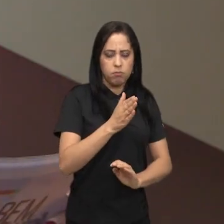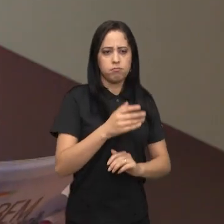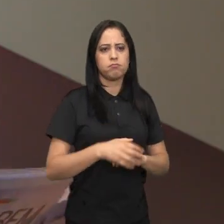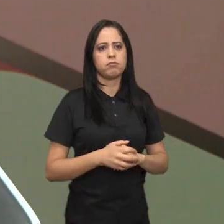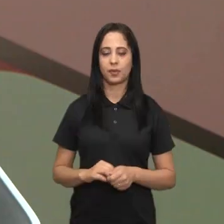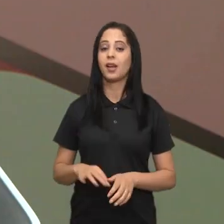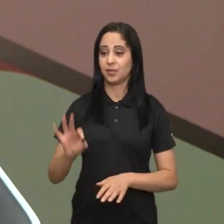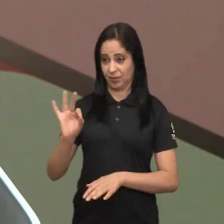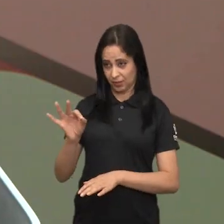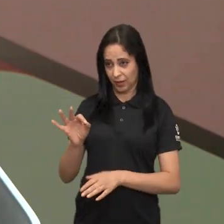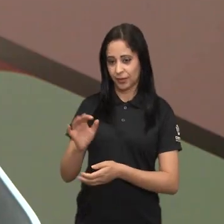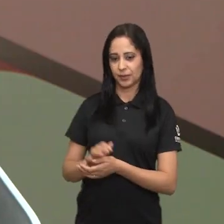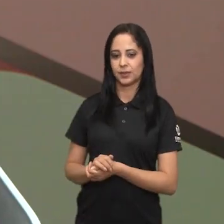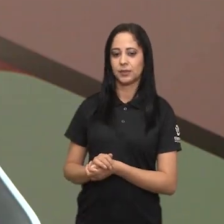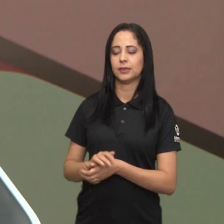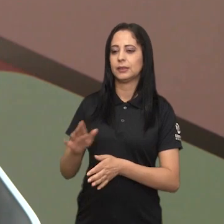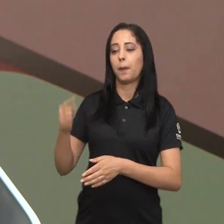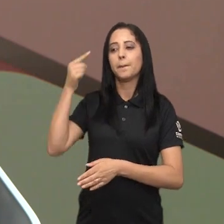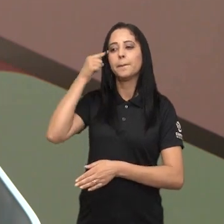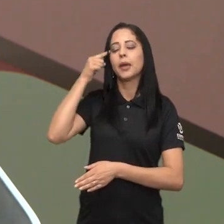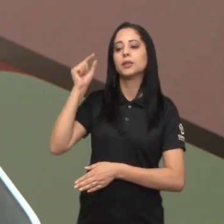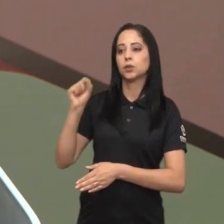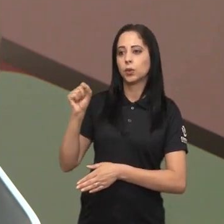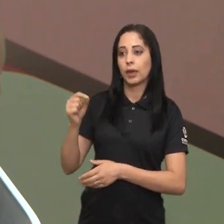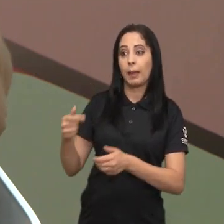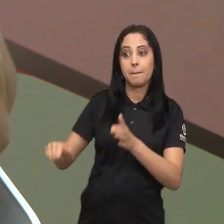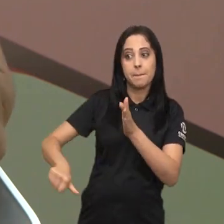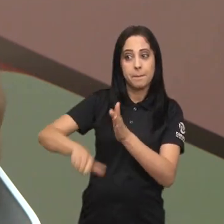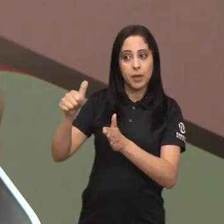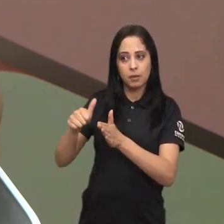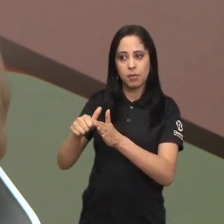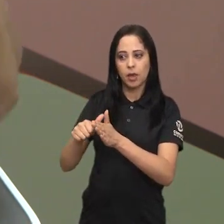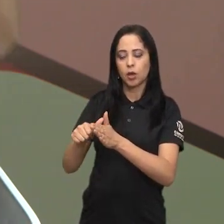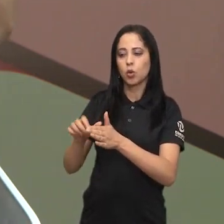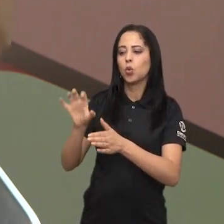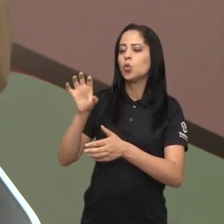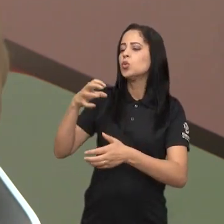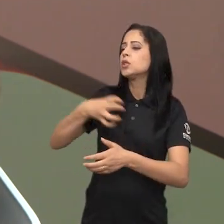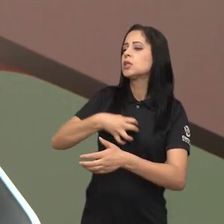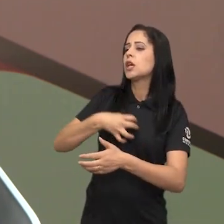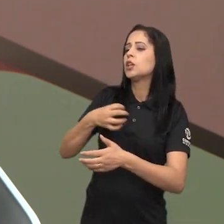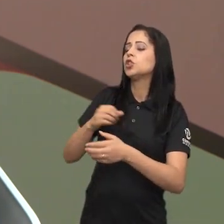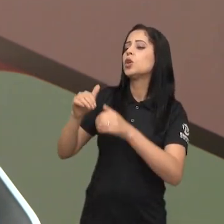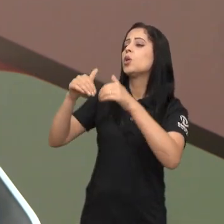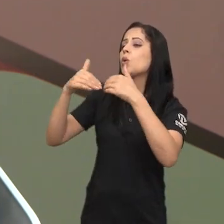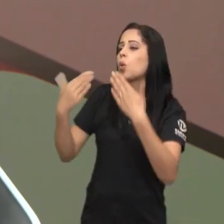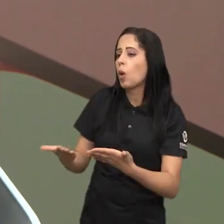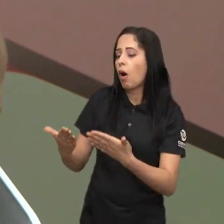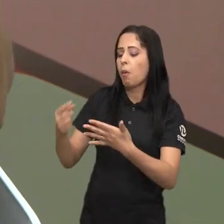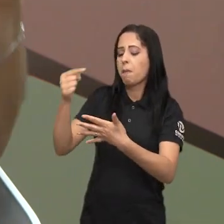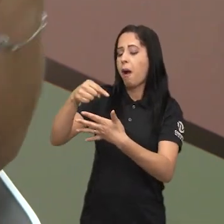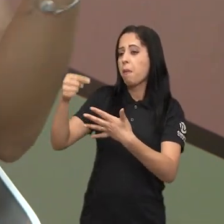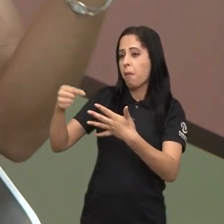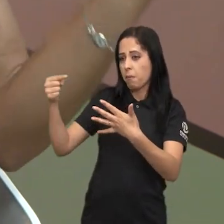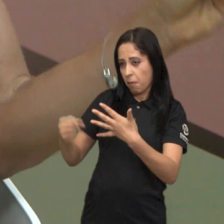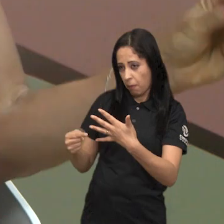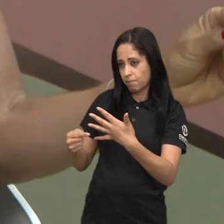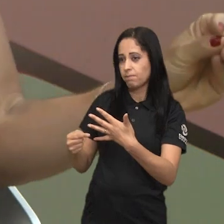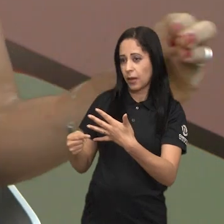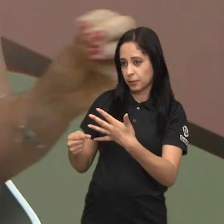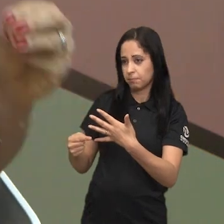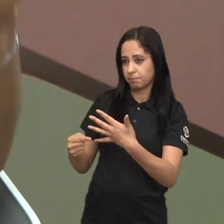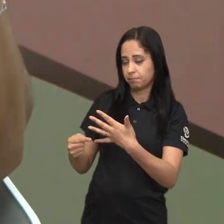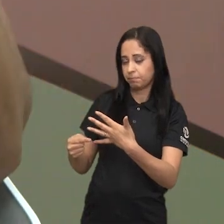realizados? Exatamente. O que a gente pensa? Enumerar os sintomas, quais os sintomas podem estar relacionados a essa